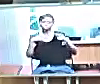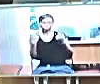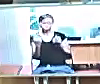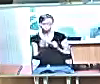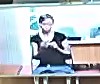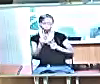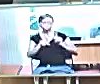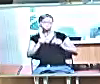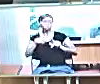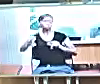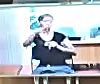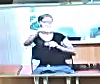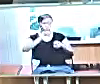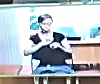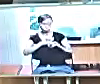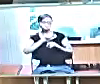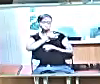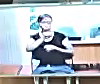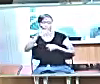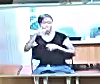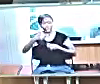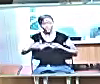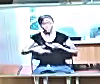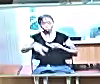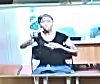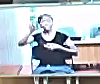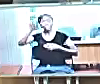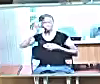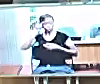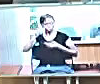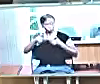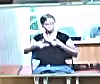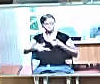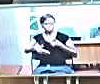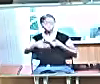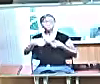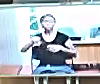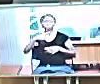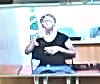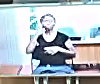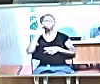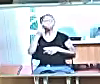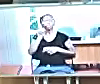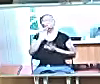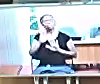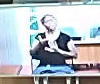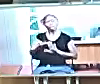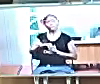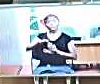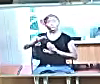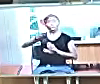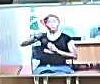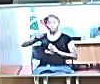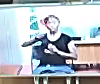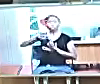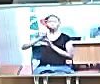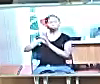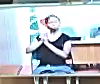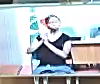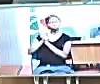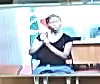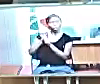discussão junto a vocês aí nos próximos cinco dias então a gente vê é que já vinha sido apurado déficits fiscais em